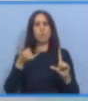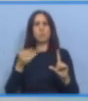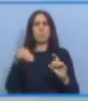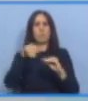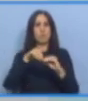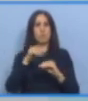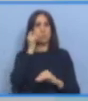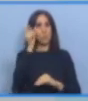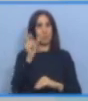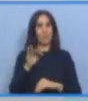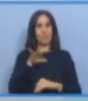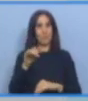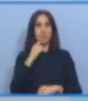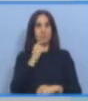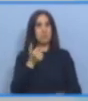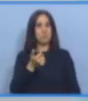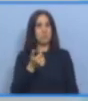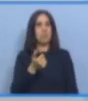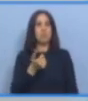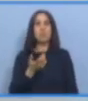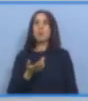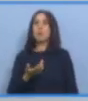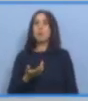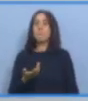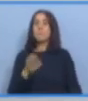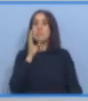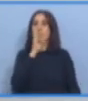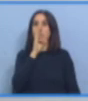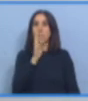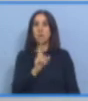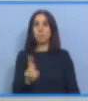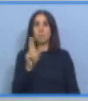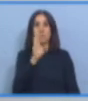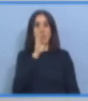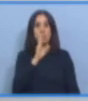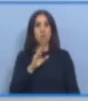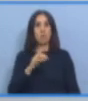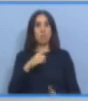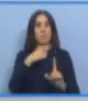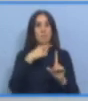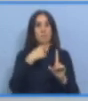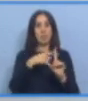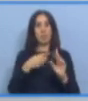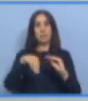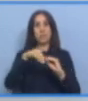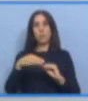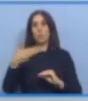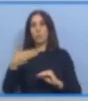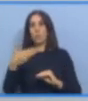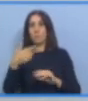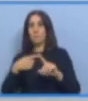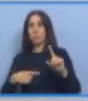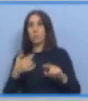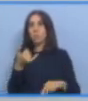Mas, como dizia o Francisco, e bem, se aumentarmos mais 1,5 grau, 2,